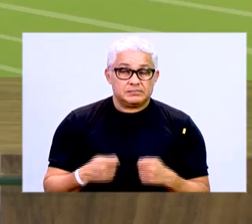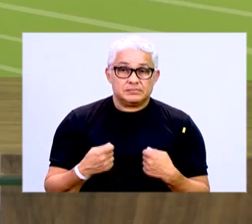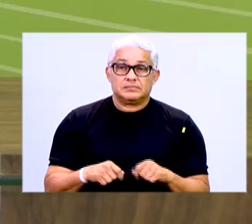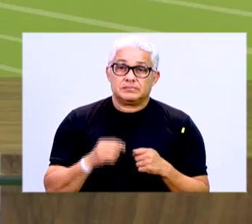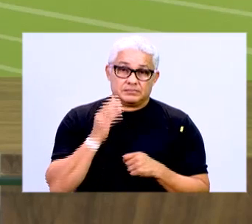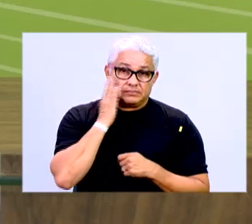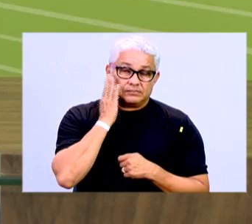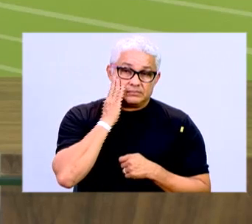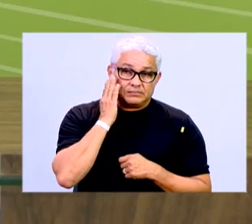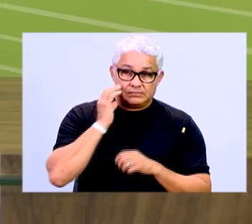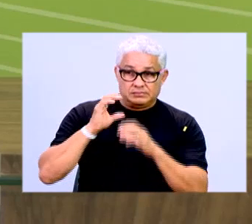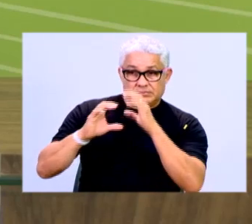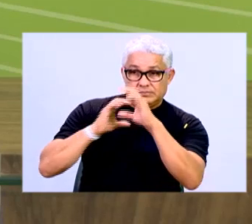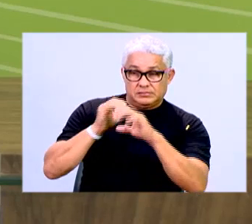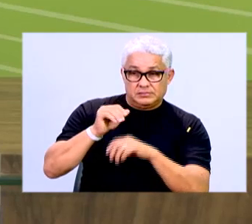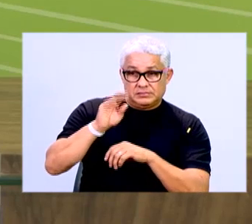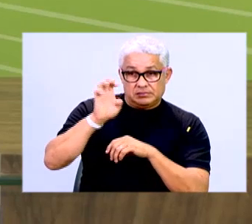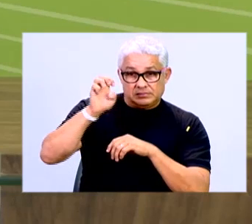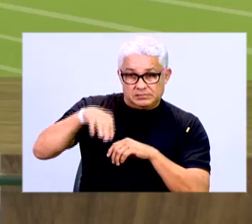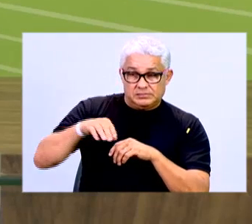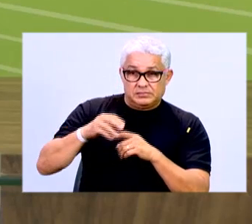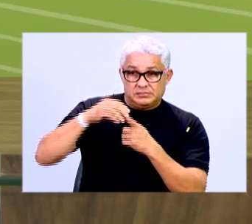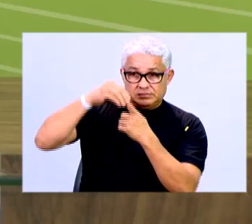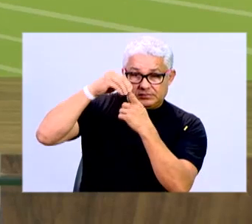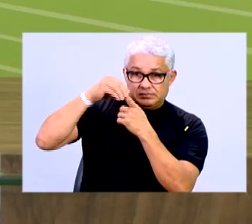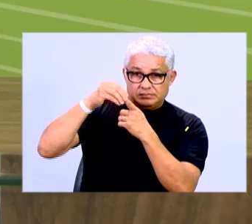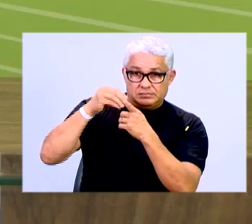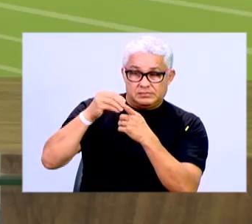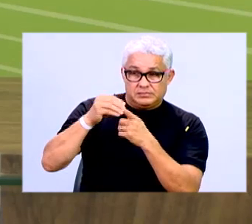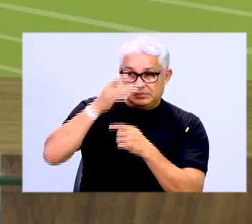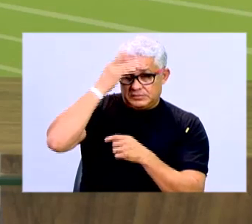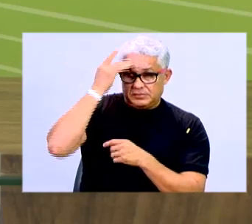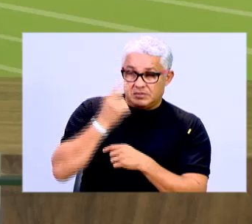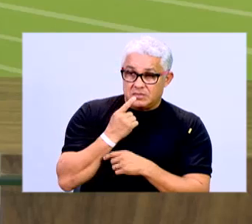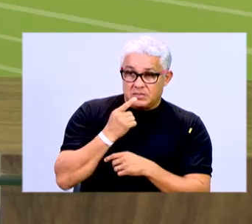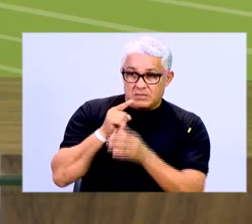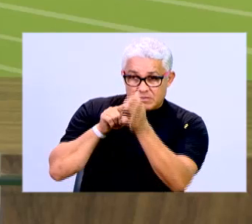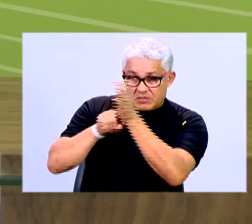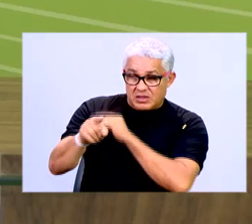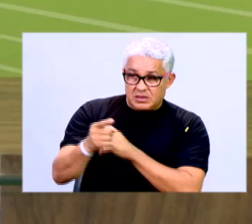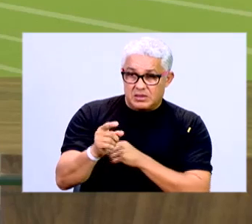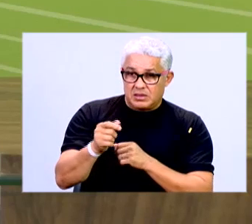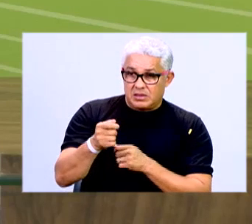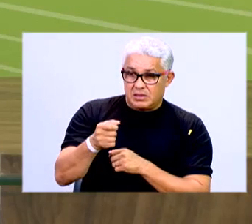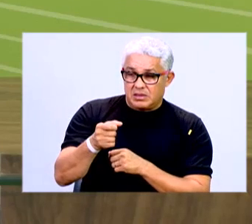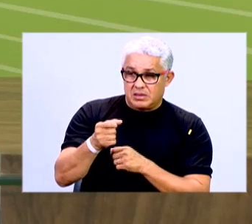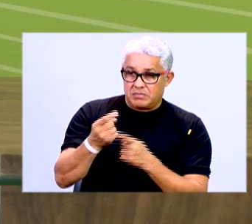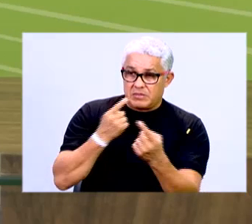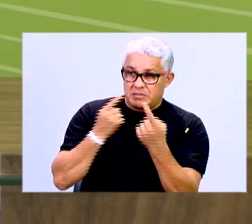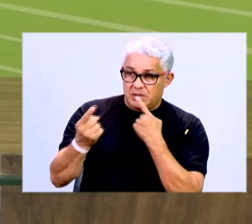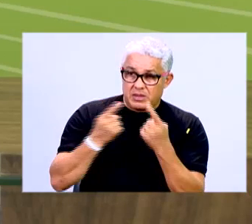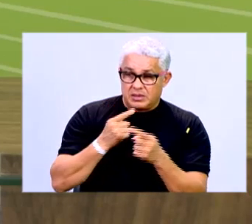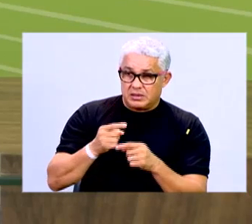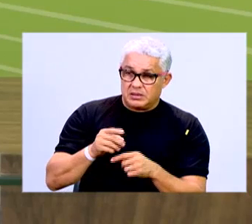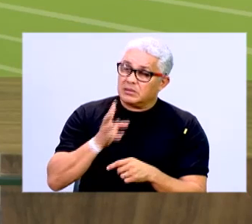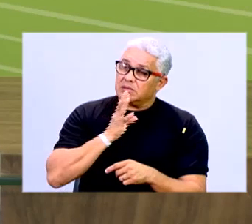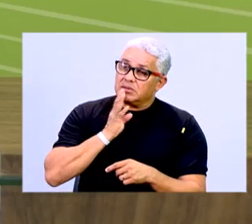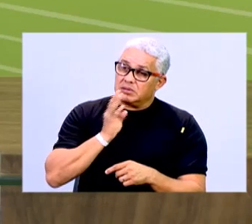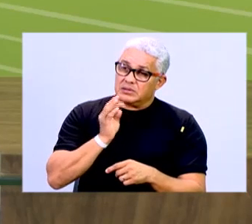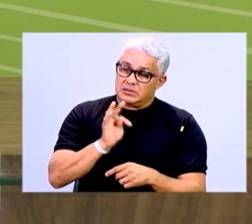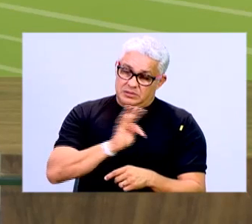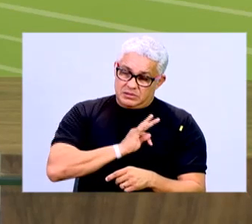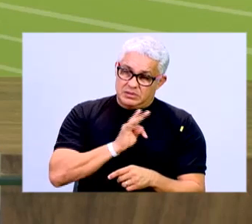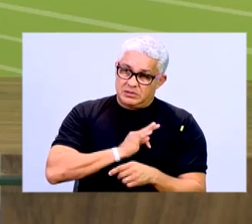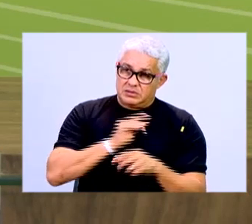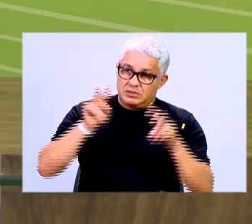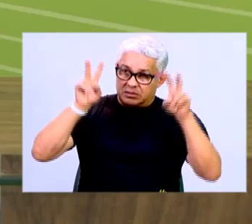eles precisam se comunicar bem, principalmente quem está entrevistando, que conhece a parte técnica do assunto, e ele